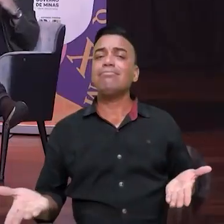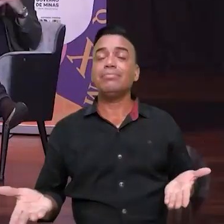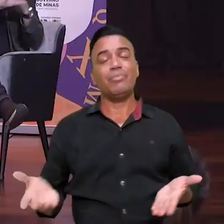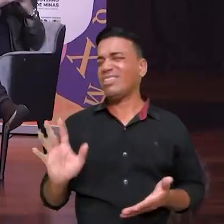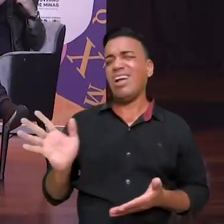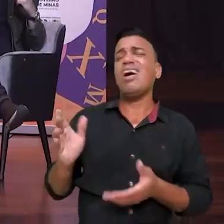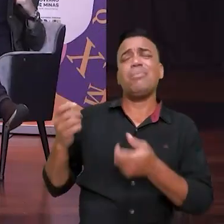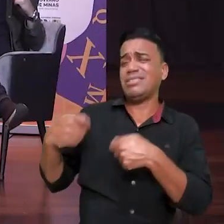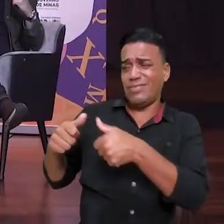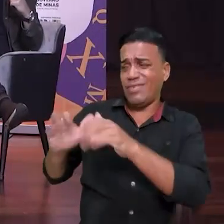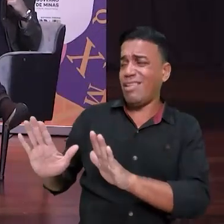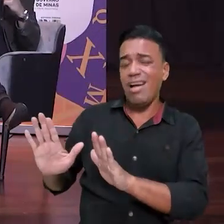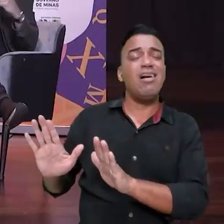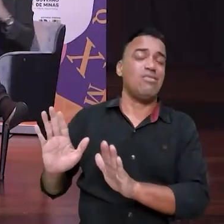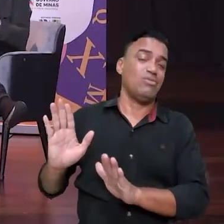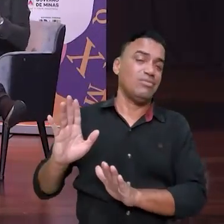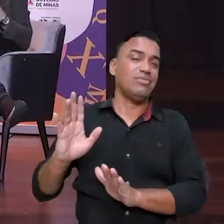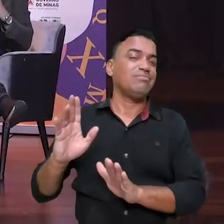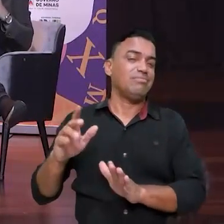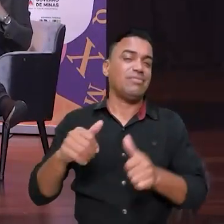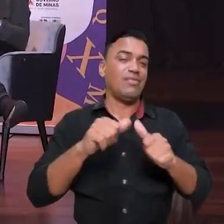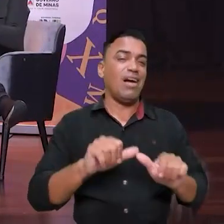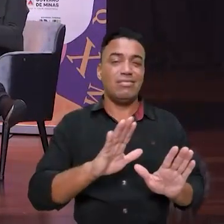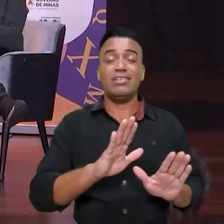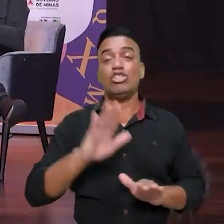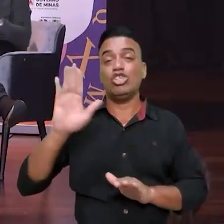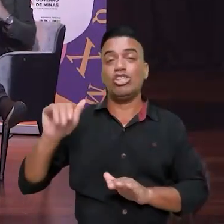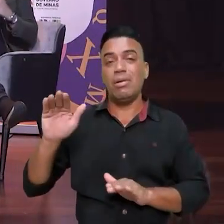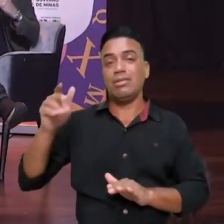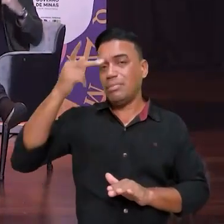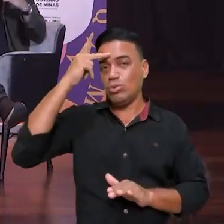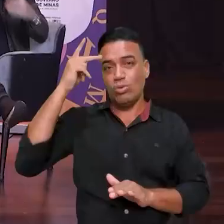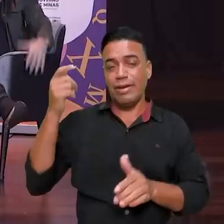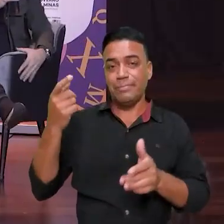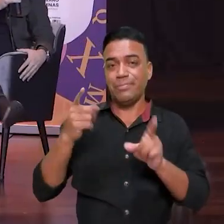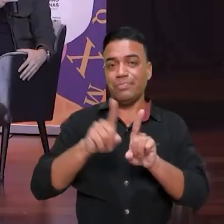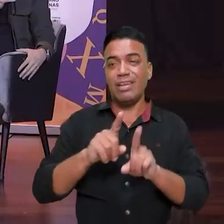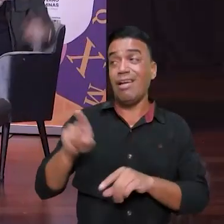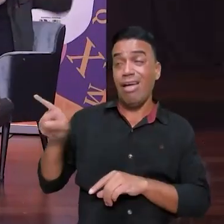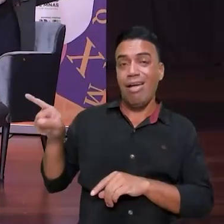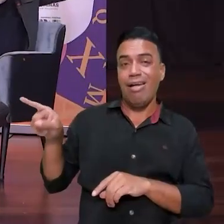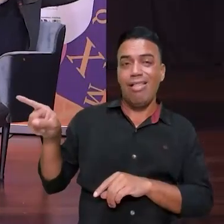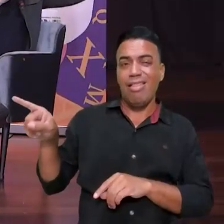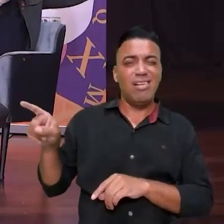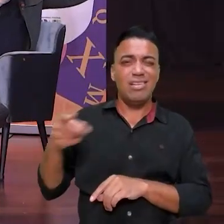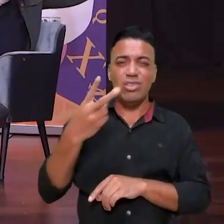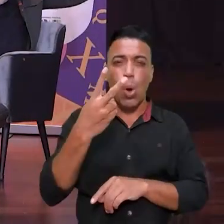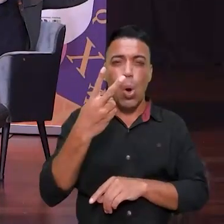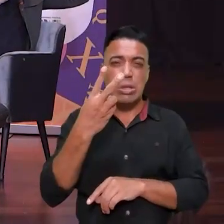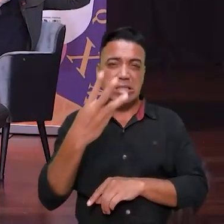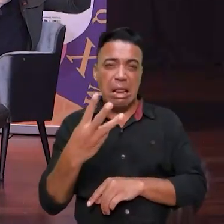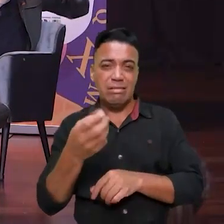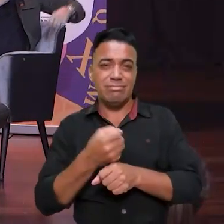Aí, não, mas só não precisa não, tem aqui aqui vai ficar, depois chamando alguém para ficar. Aí ela, isso é recente, tem 2 ou 3